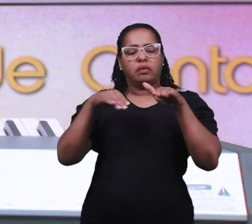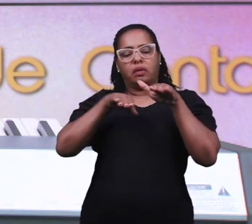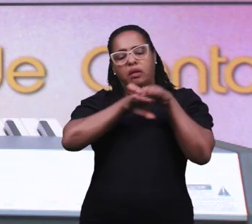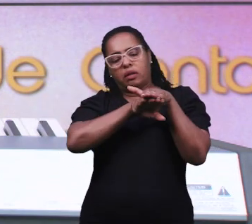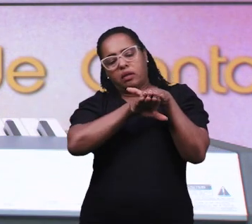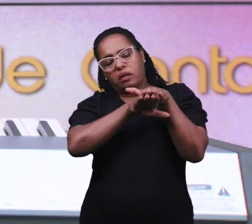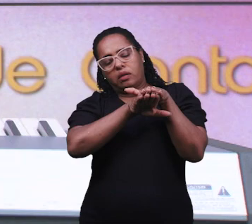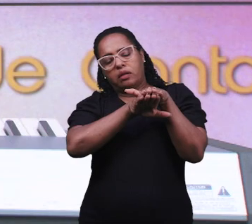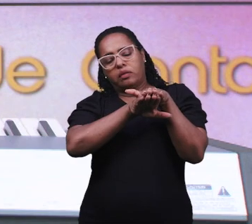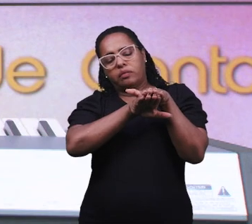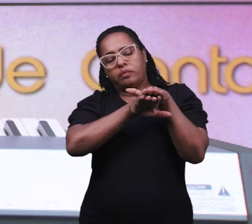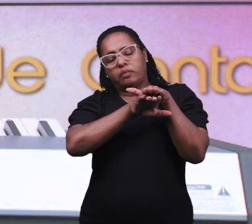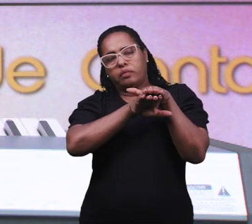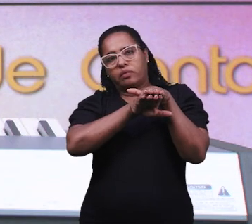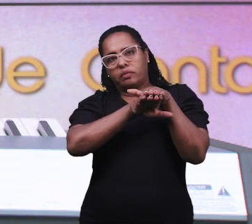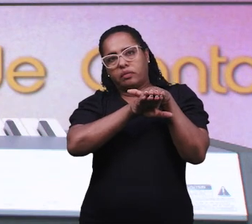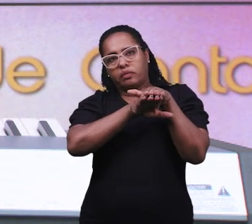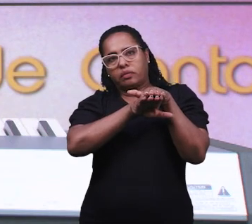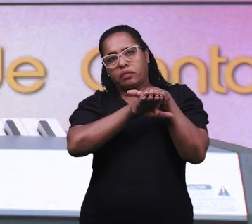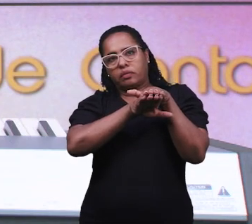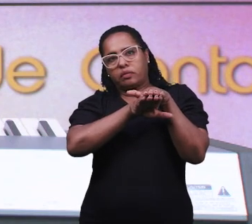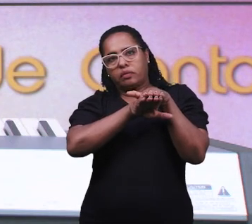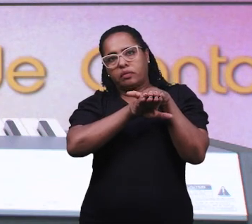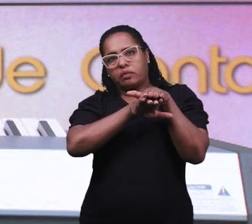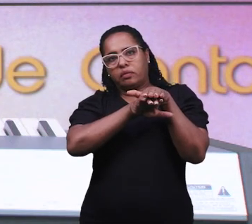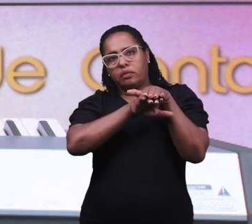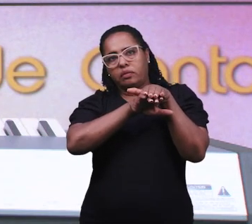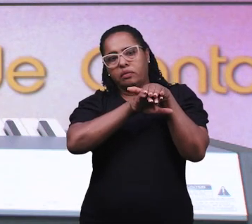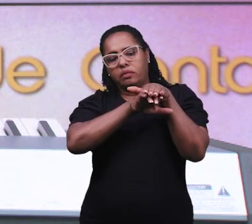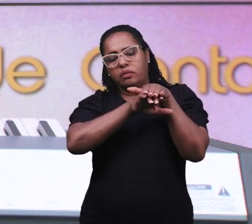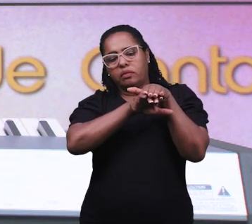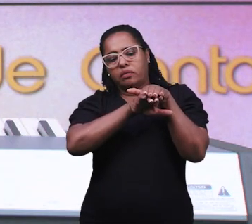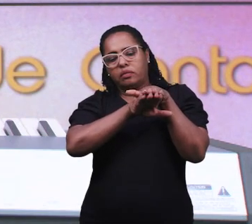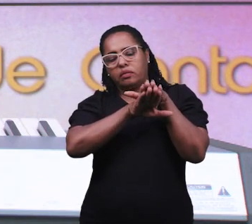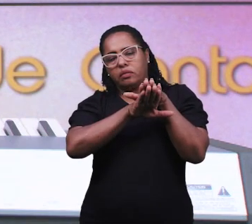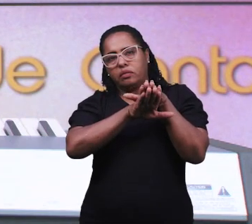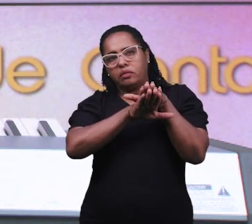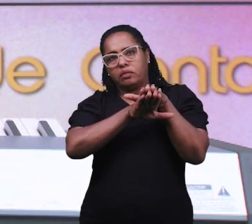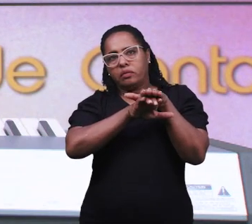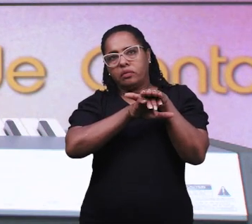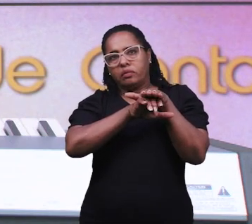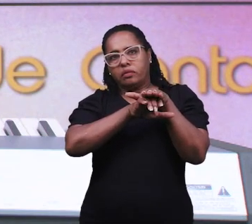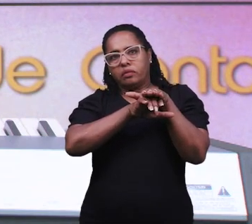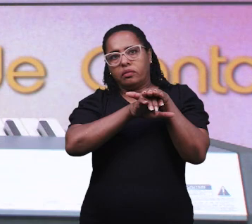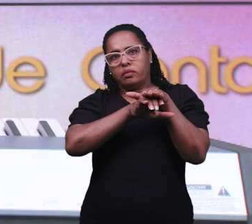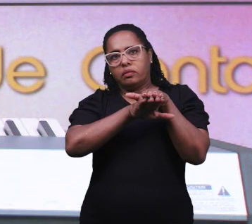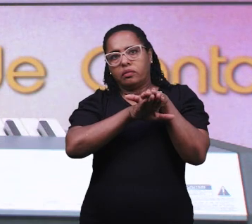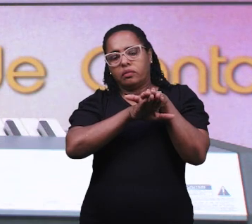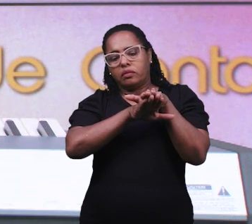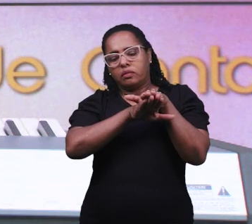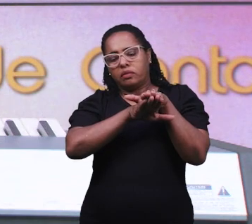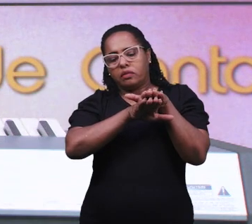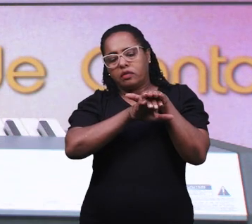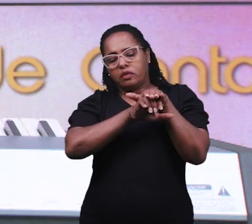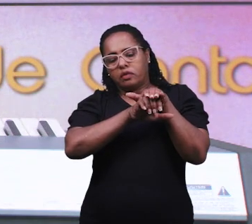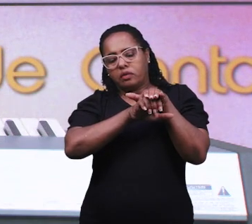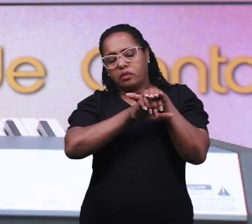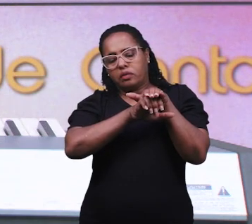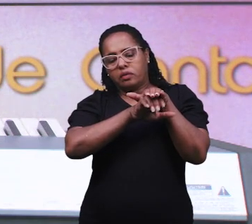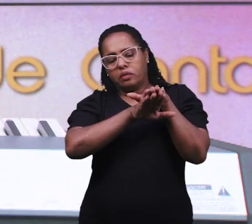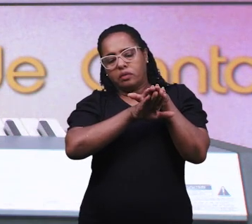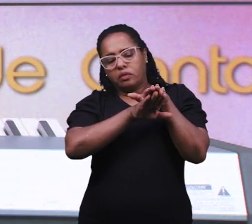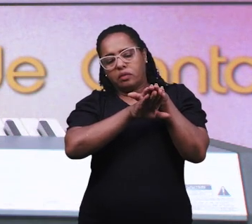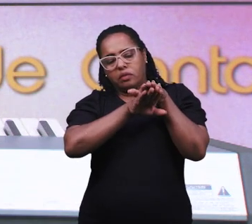de repouso. E a parte posterior você vai descer e subir. Descer e